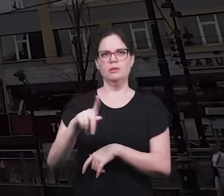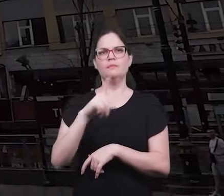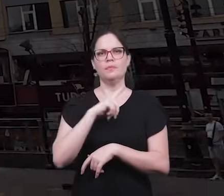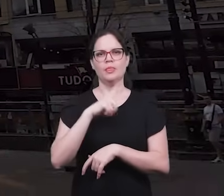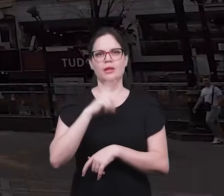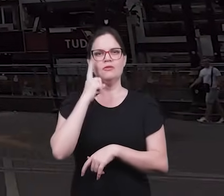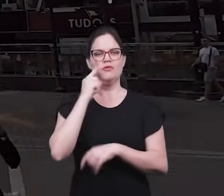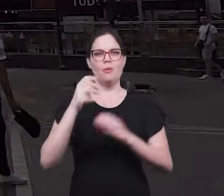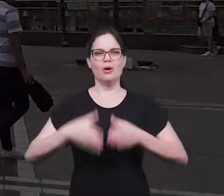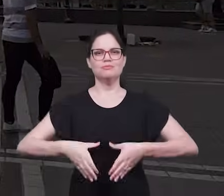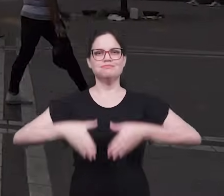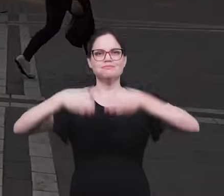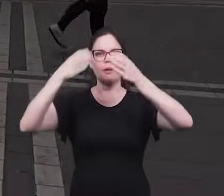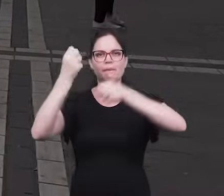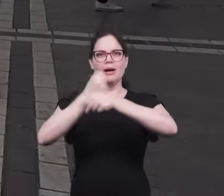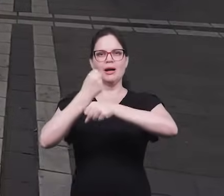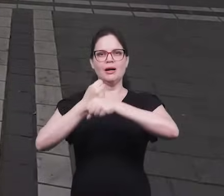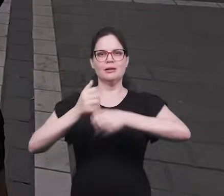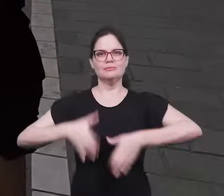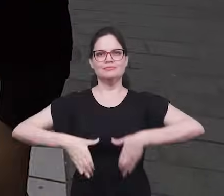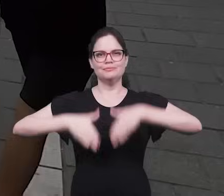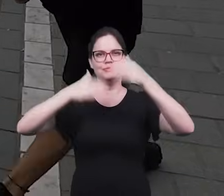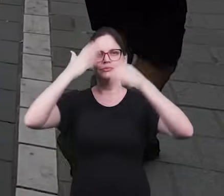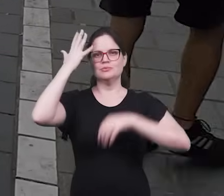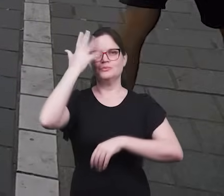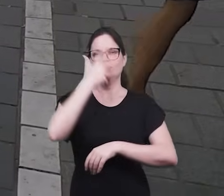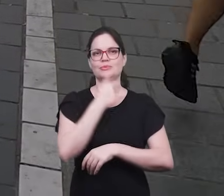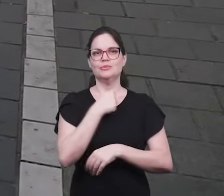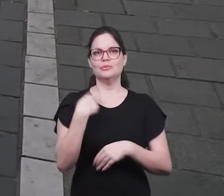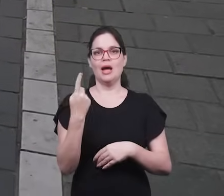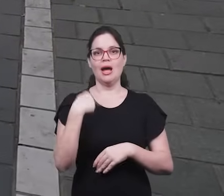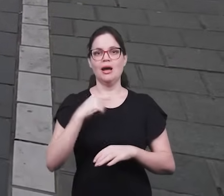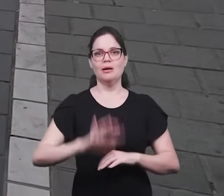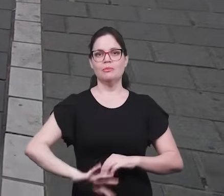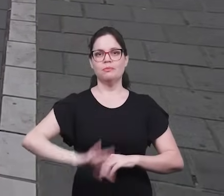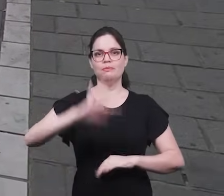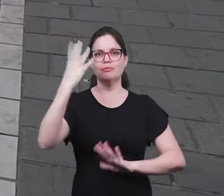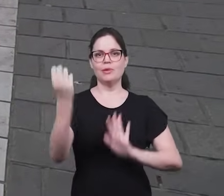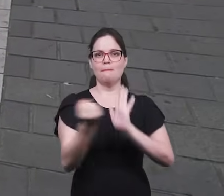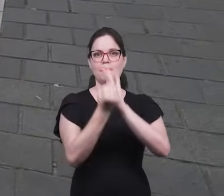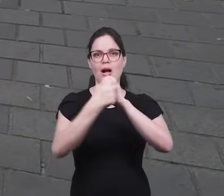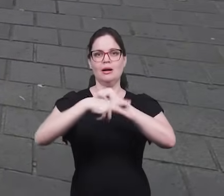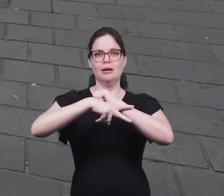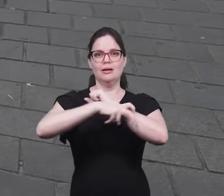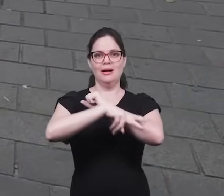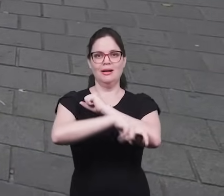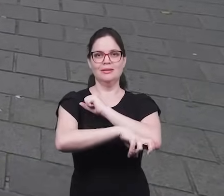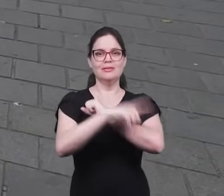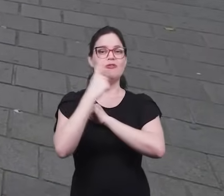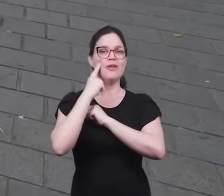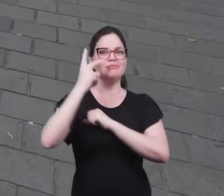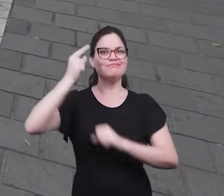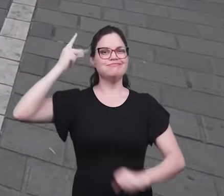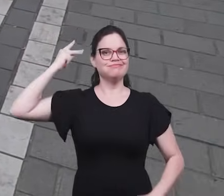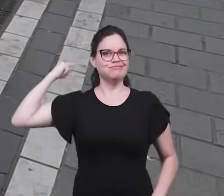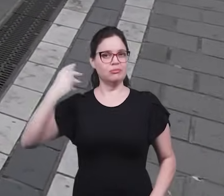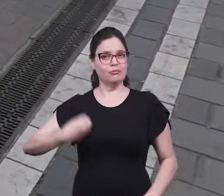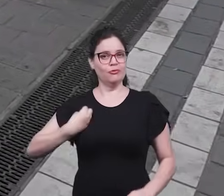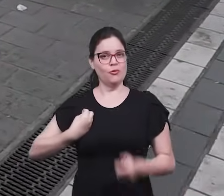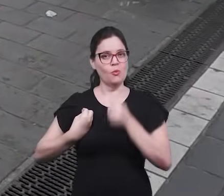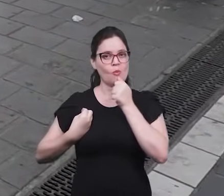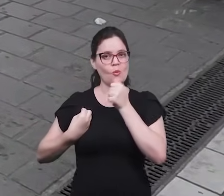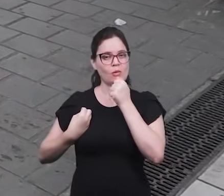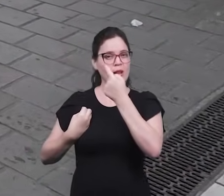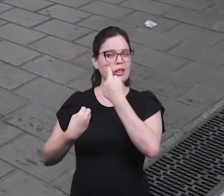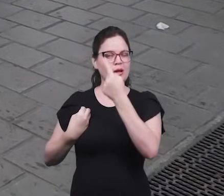coluna, nós vamos ver a imagem aí de uma coluna muito bonita que tem lá, que é um marco arqueológico, está lá, é daquela época, está ali